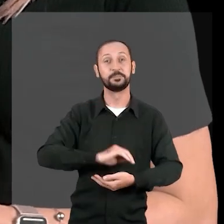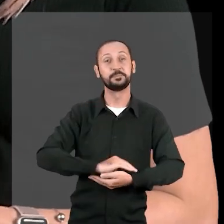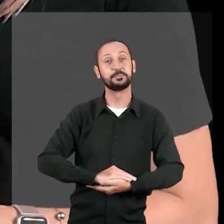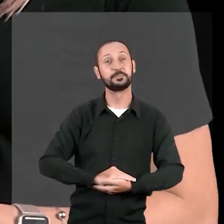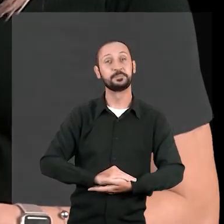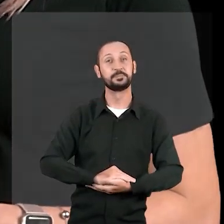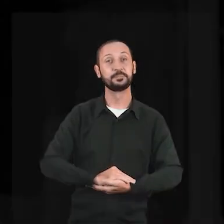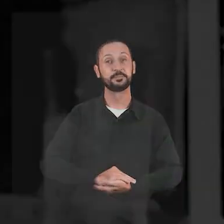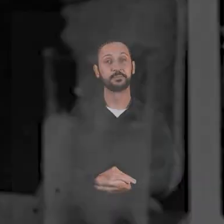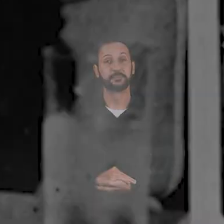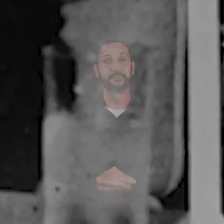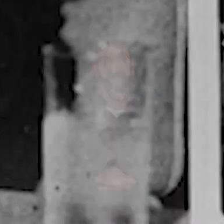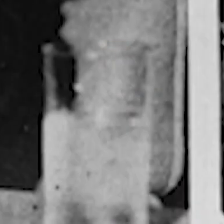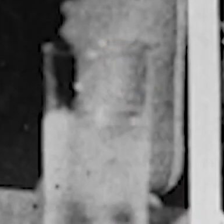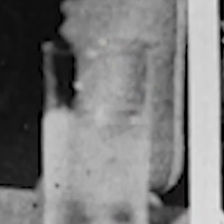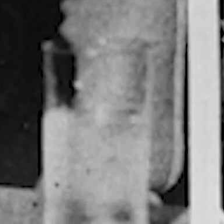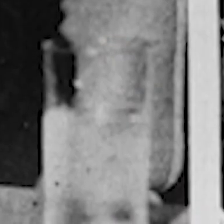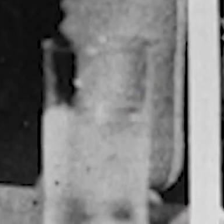1979.